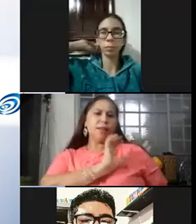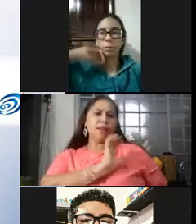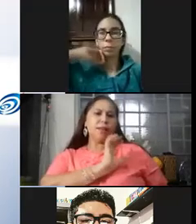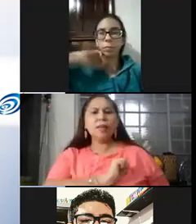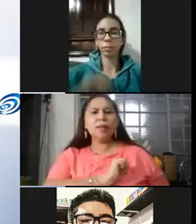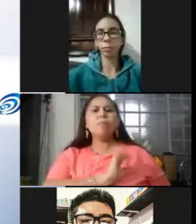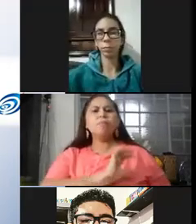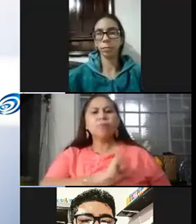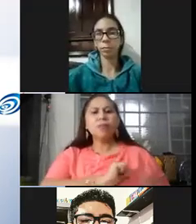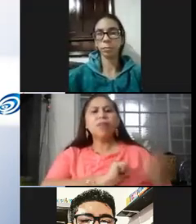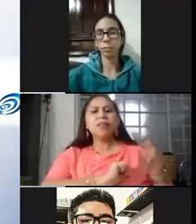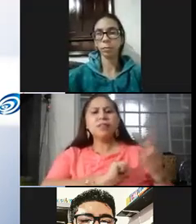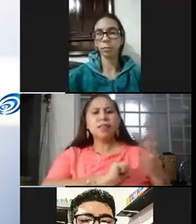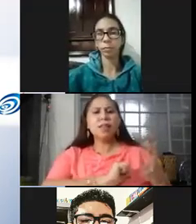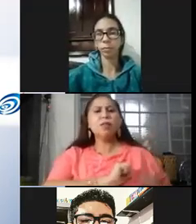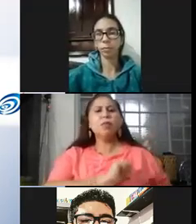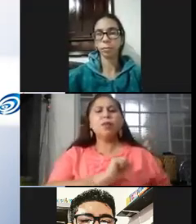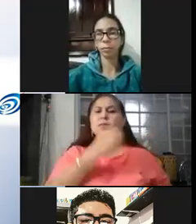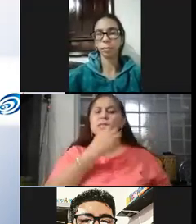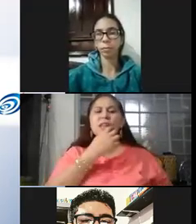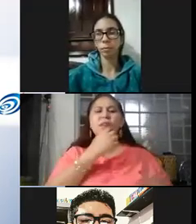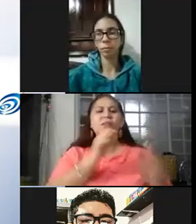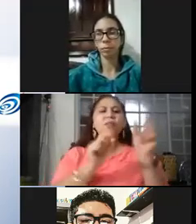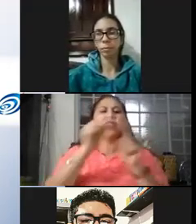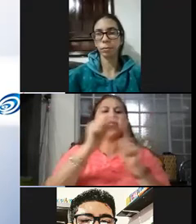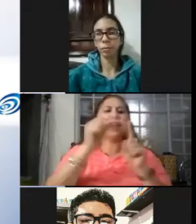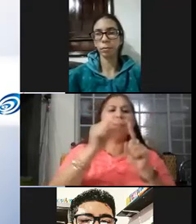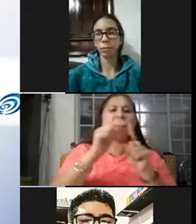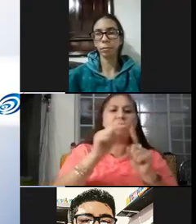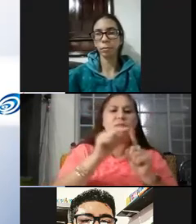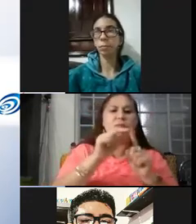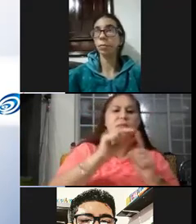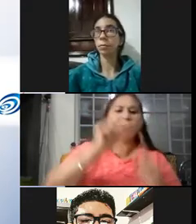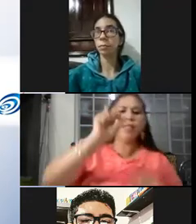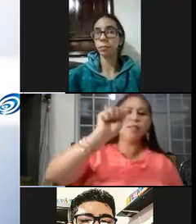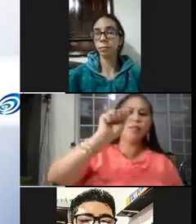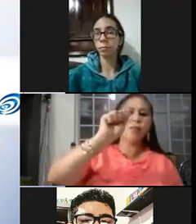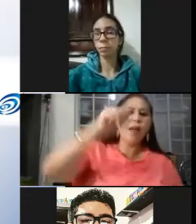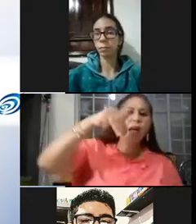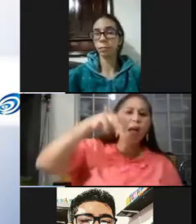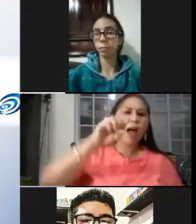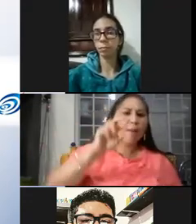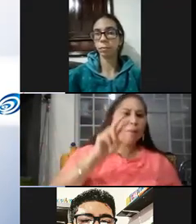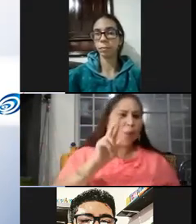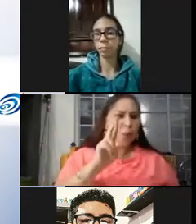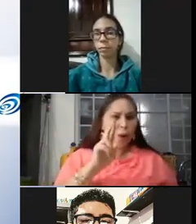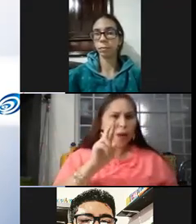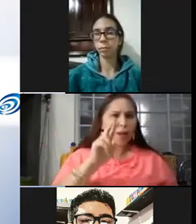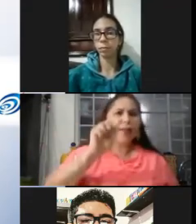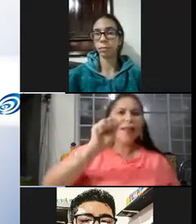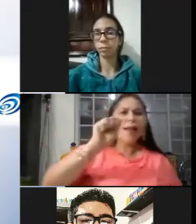amar. Também vai ser o mesmo sinal. Deixa eu fazer aqui a palavra para as meninas, ó.